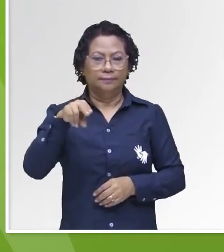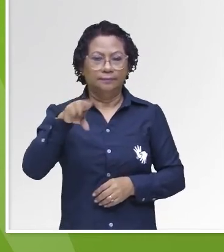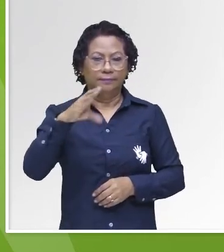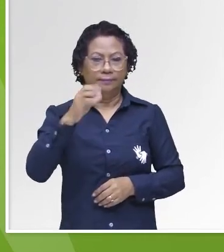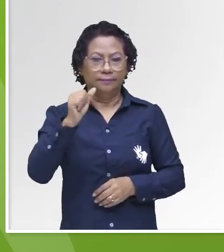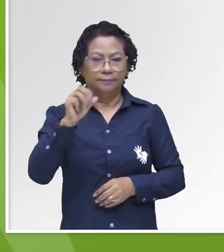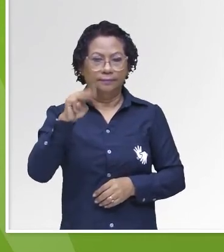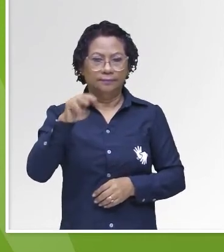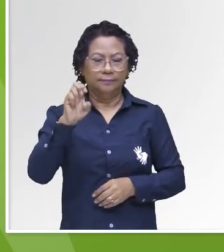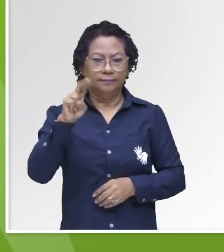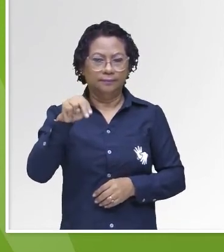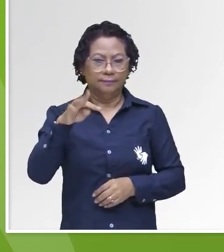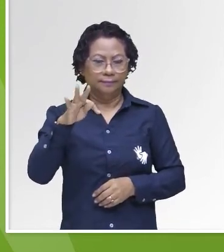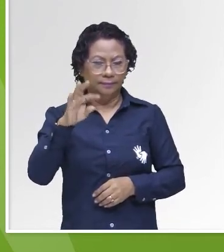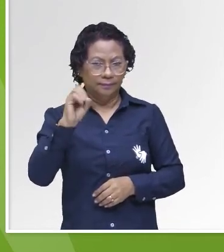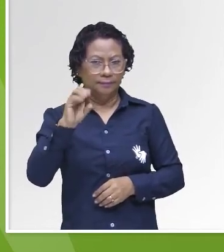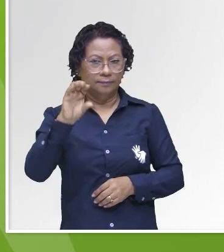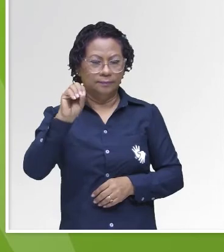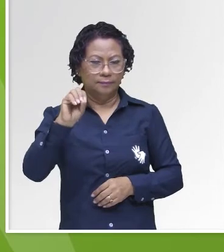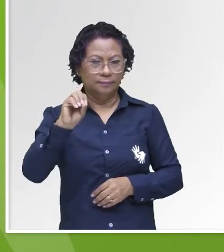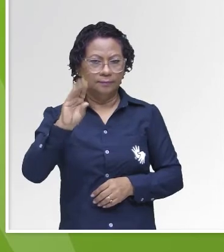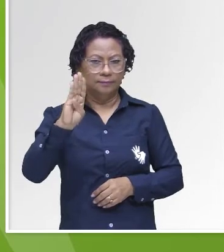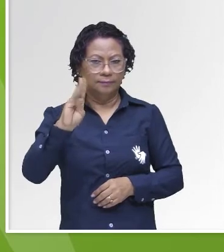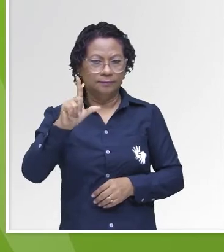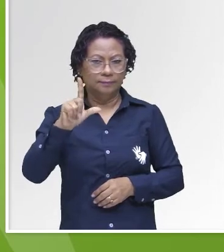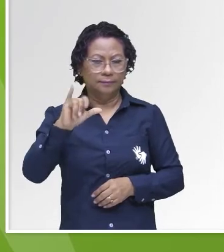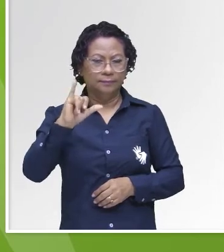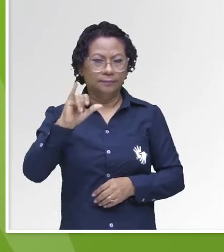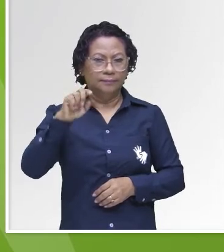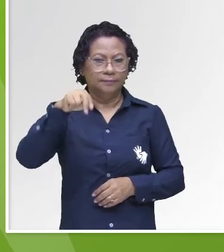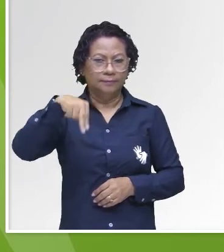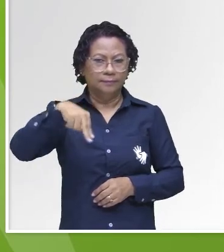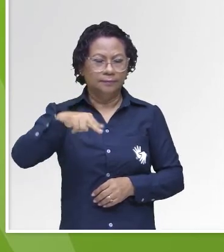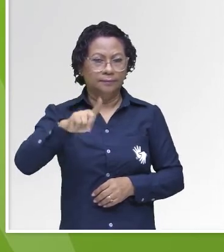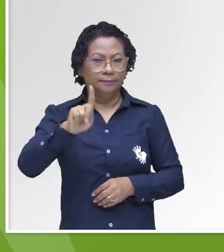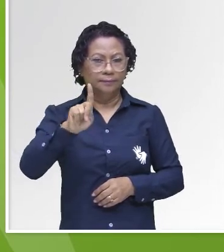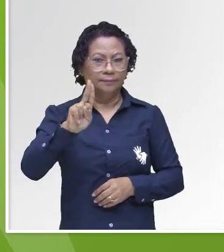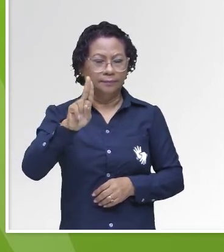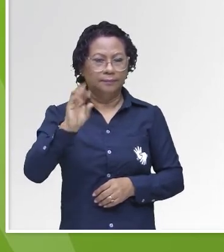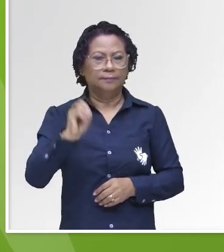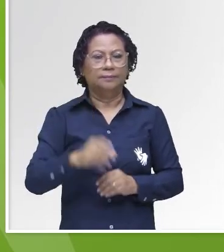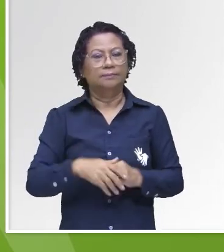tanto no eixo X, ou seja, tanto na horizontal, quanto eu preciso